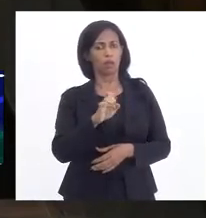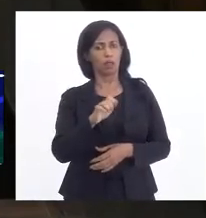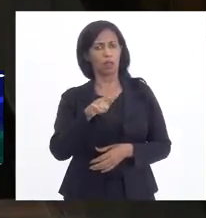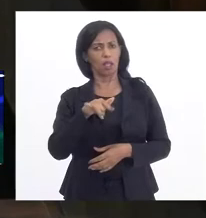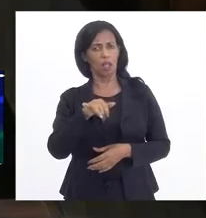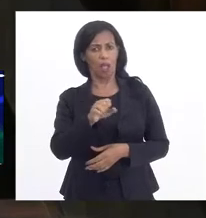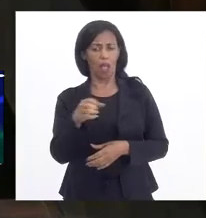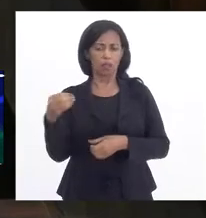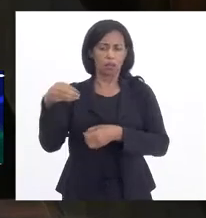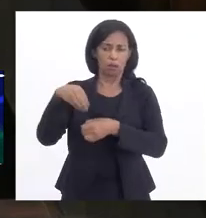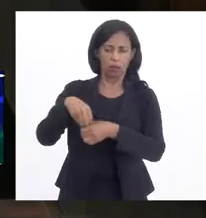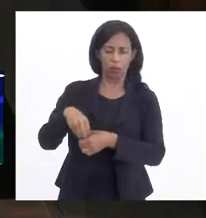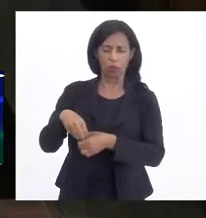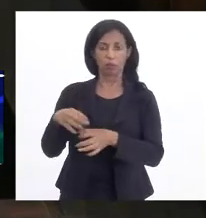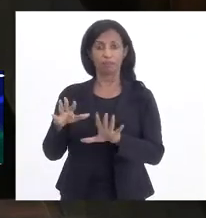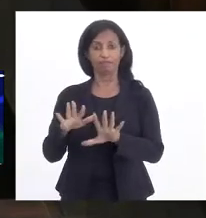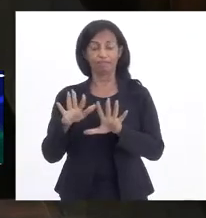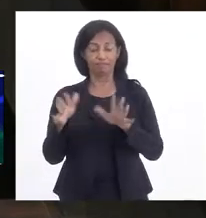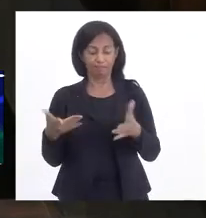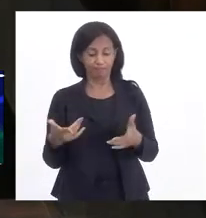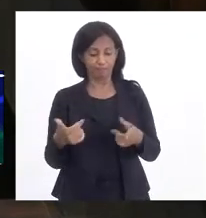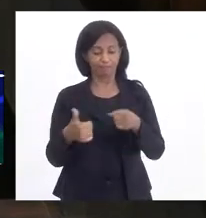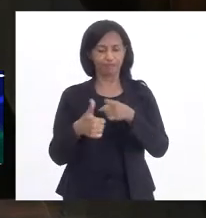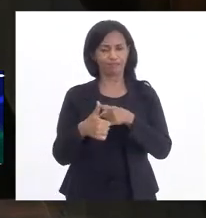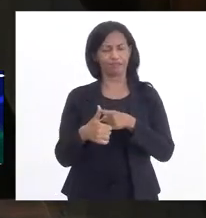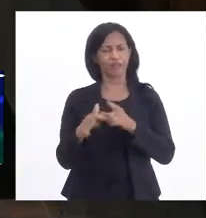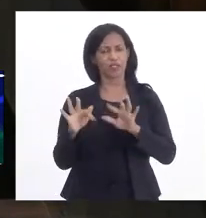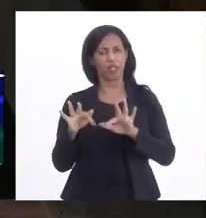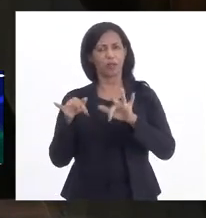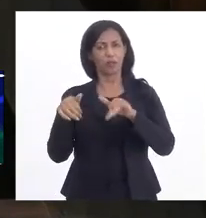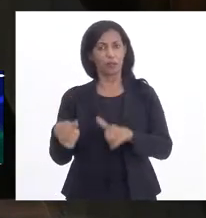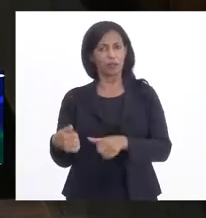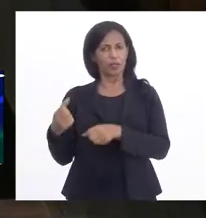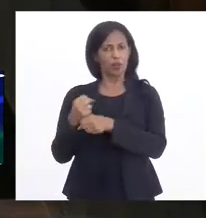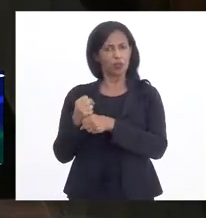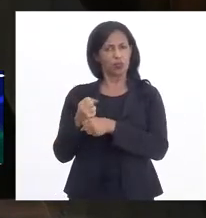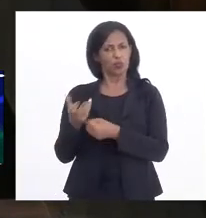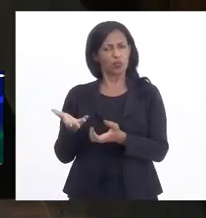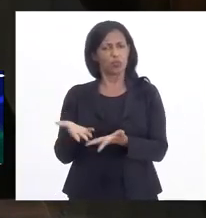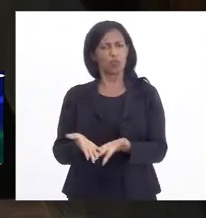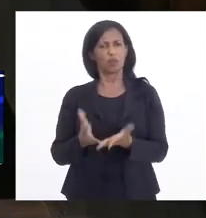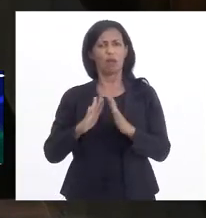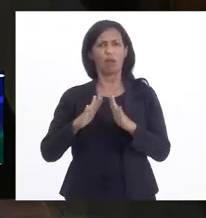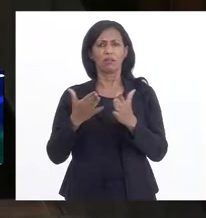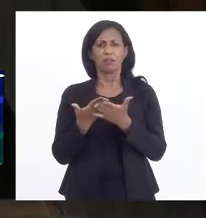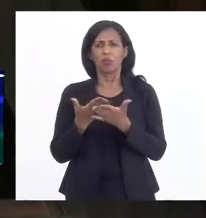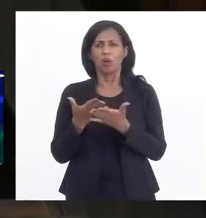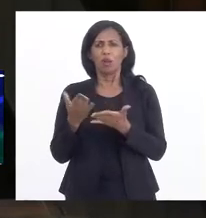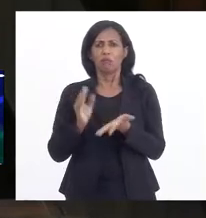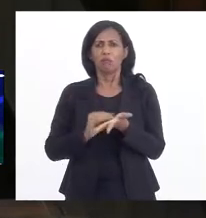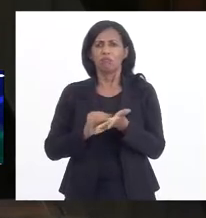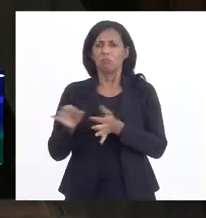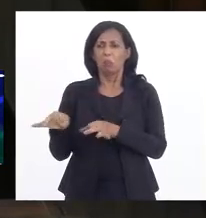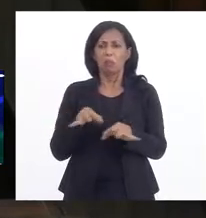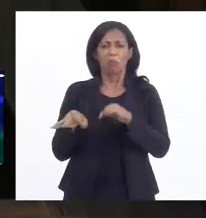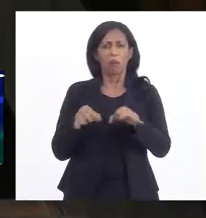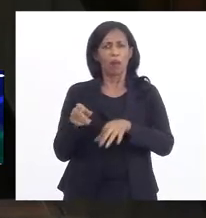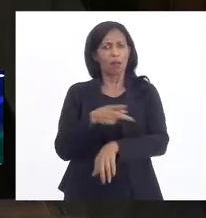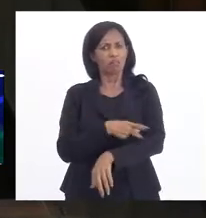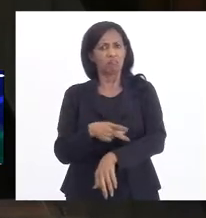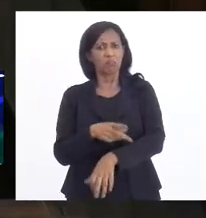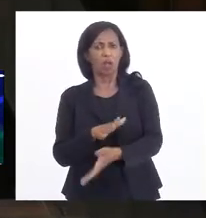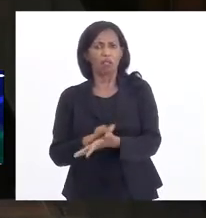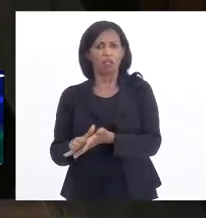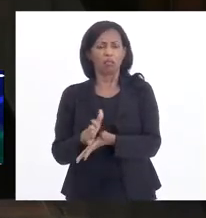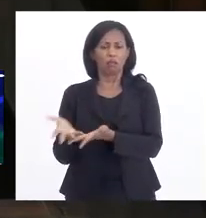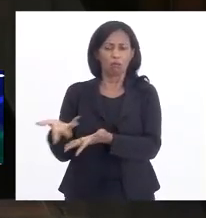Enfim, entretanto, primeiro, já no final do ano, deputado Tiaju, as escolas nem se prepararam pedagogicamente